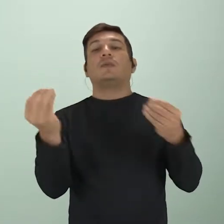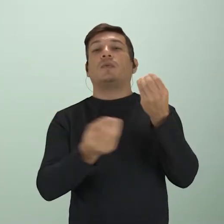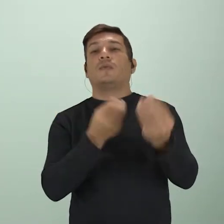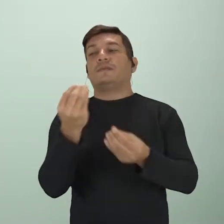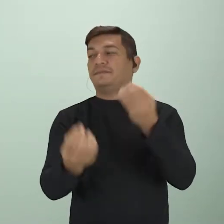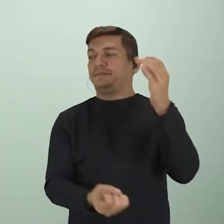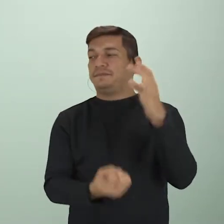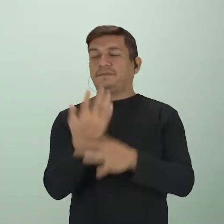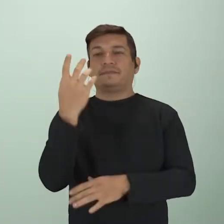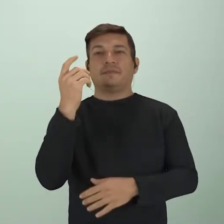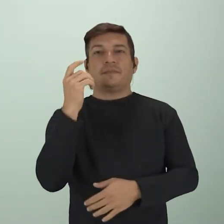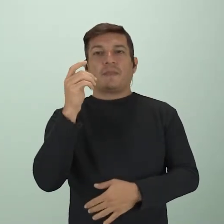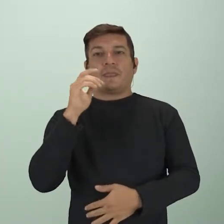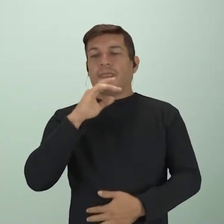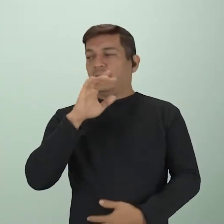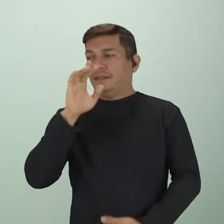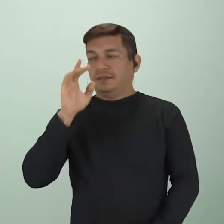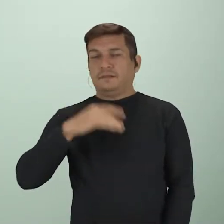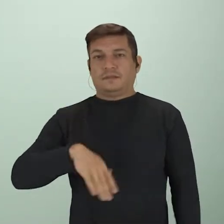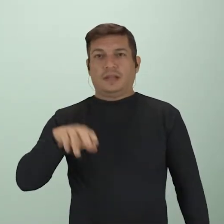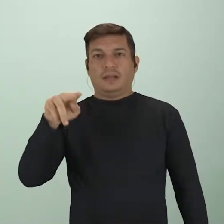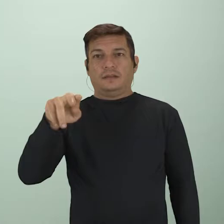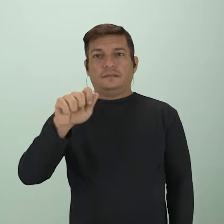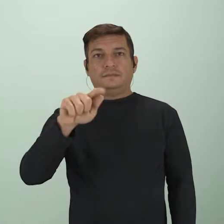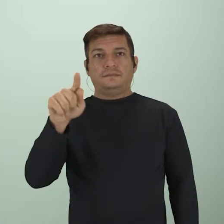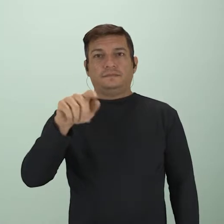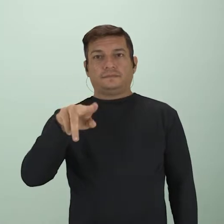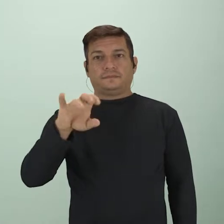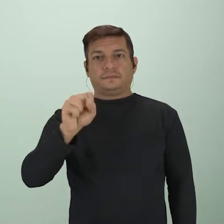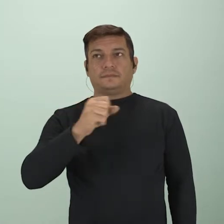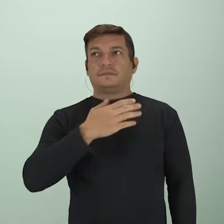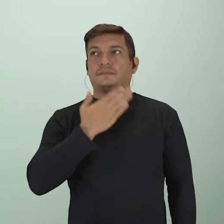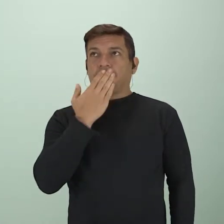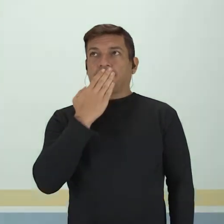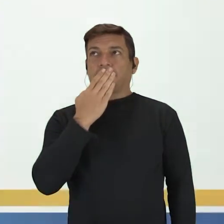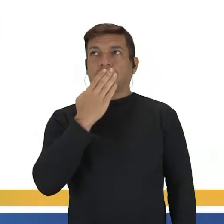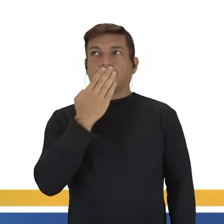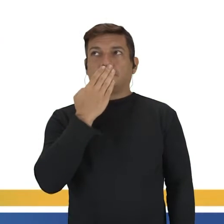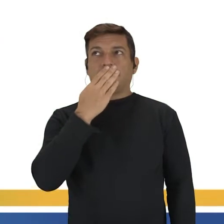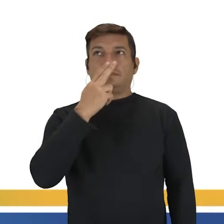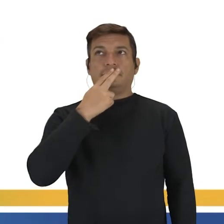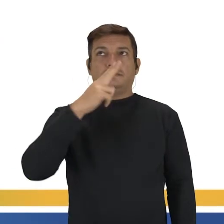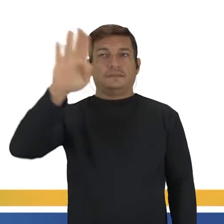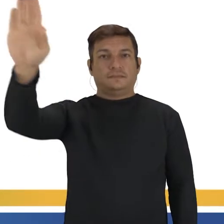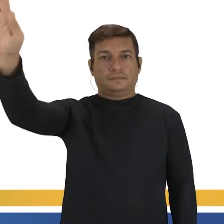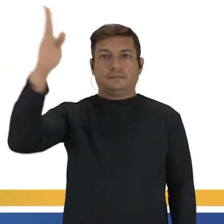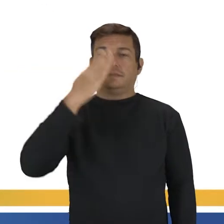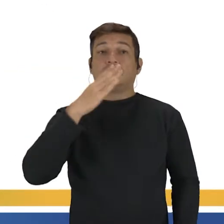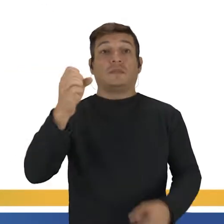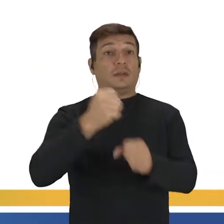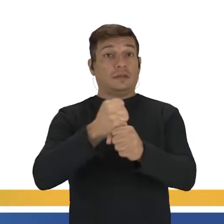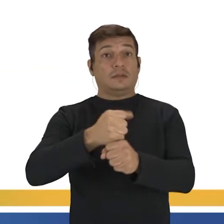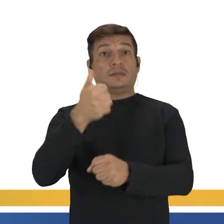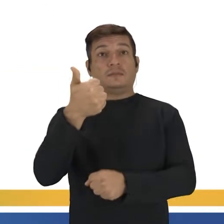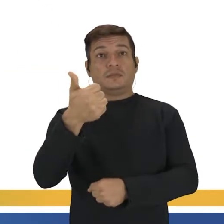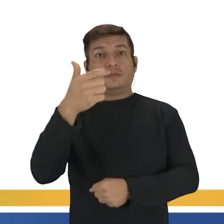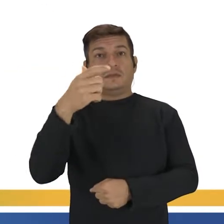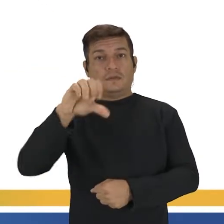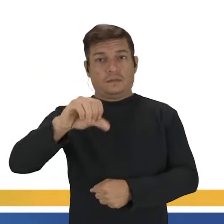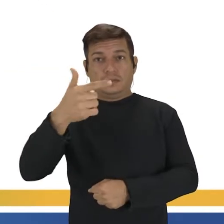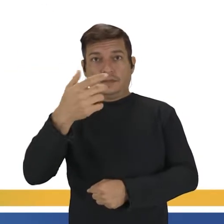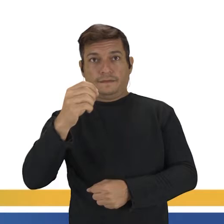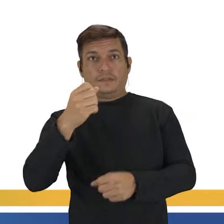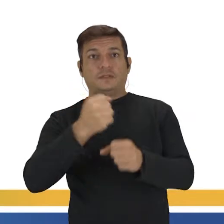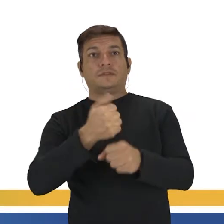surgiu, por que que surgiu? Vejamos o slide. Durante a década de 1920 e 1930, os três